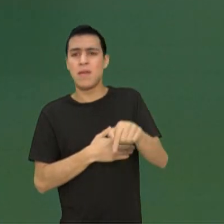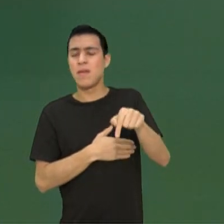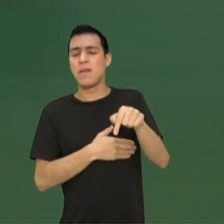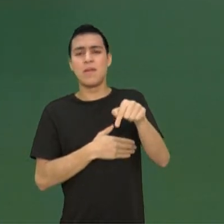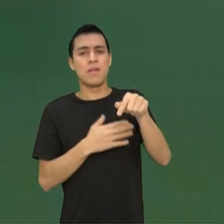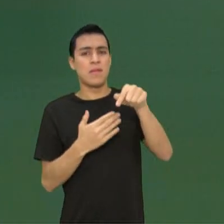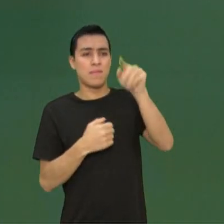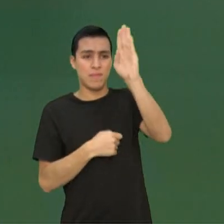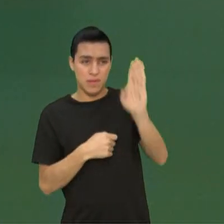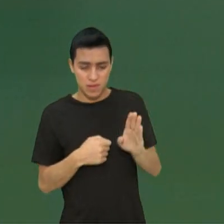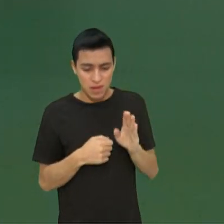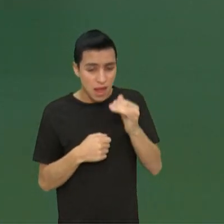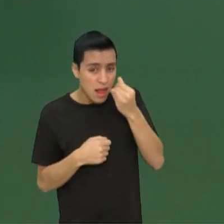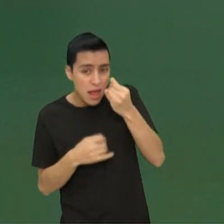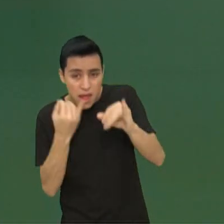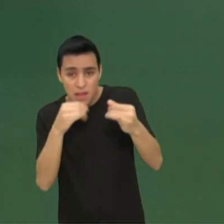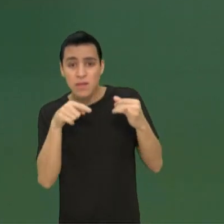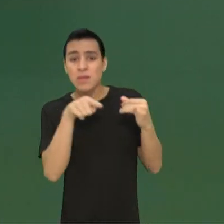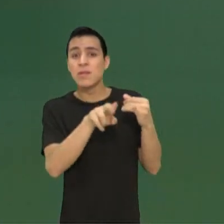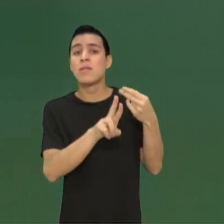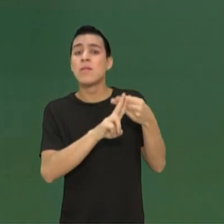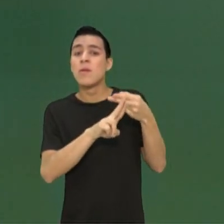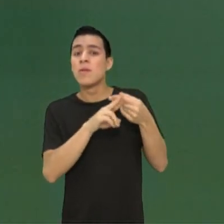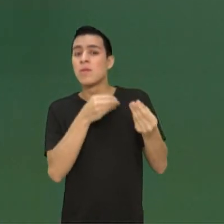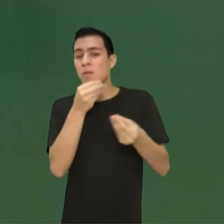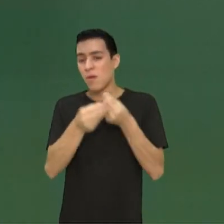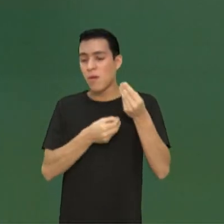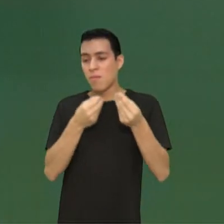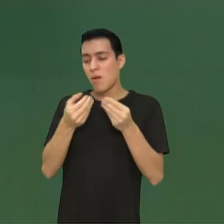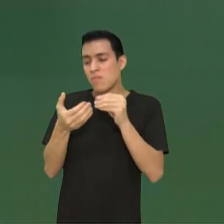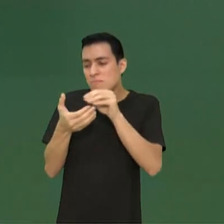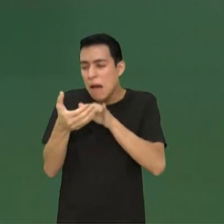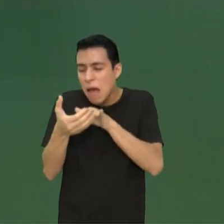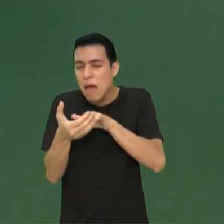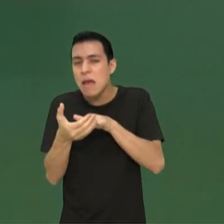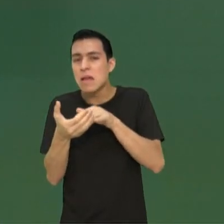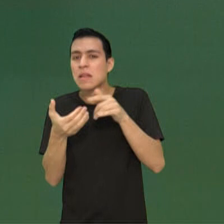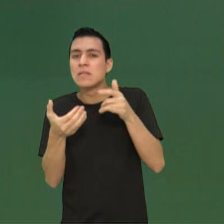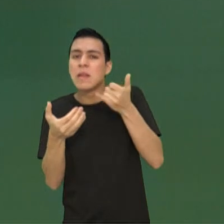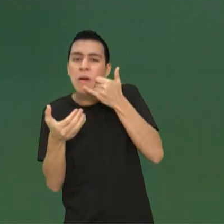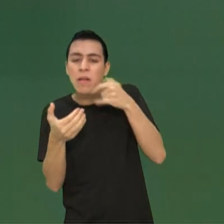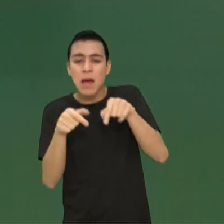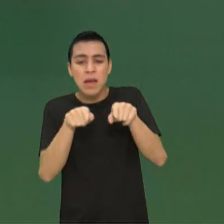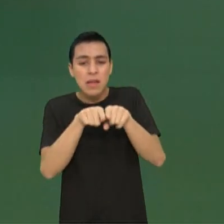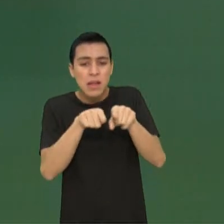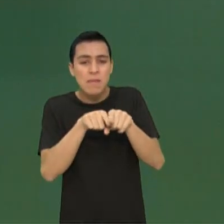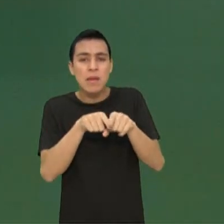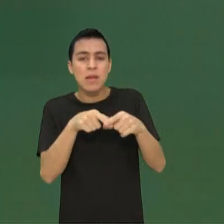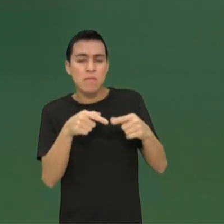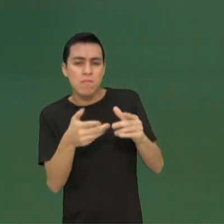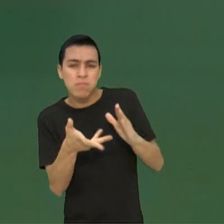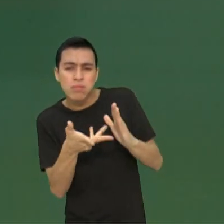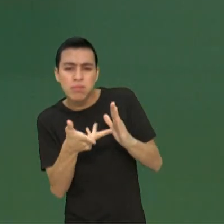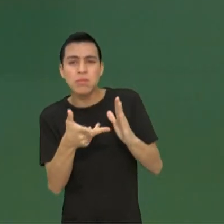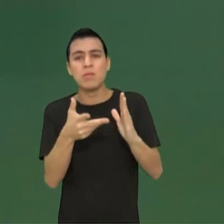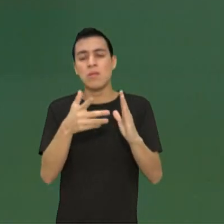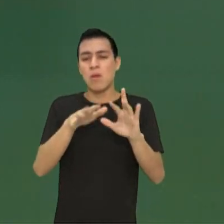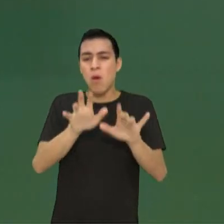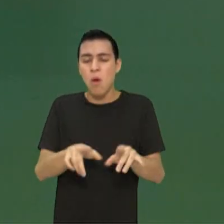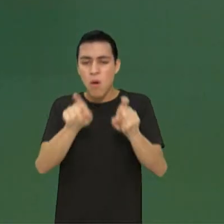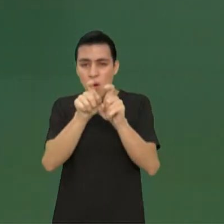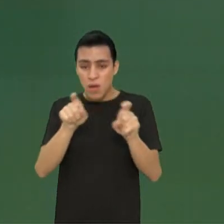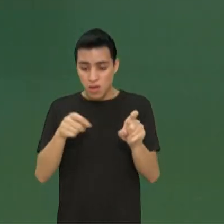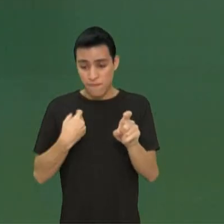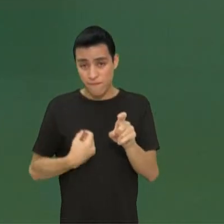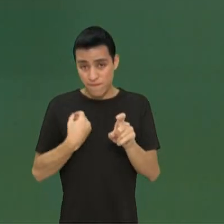Eletrônicos. Material essencial usado em componentes de celulares e processadores de computador. A nossa vida